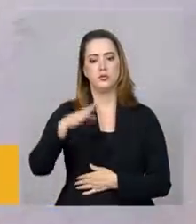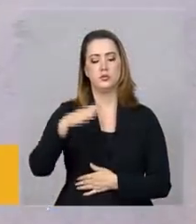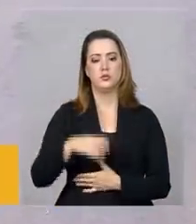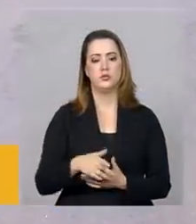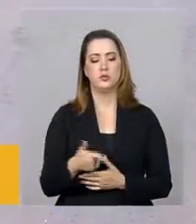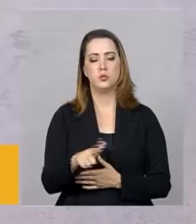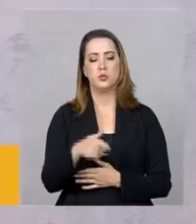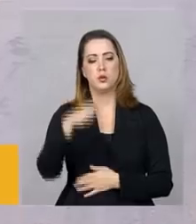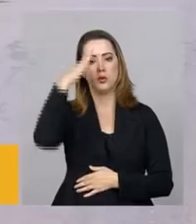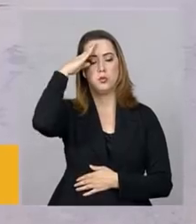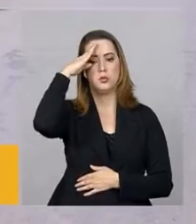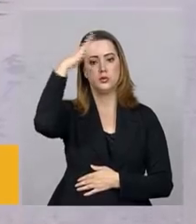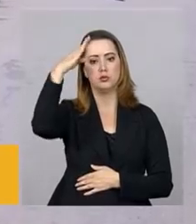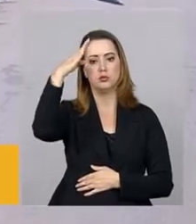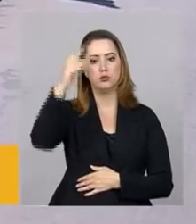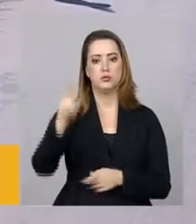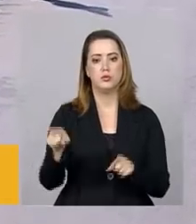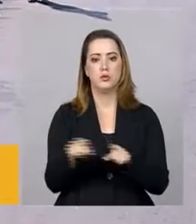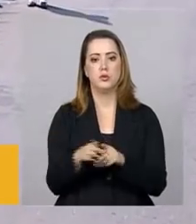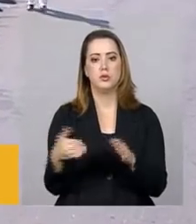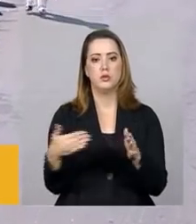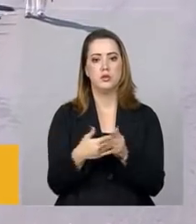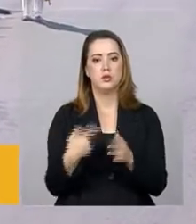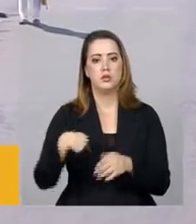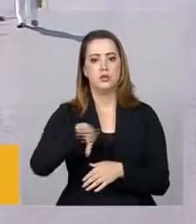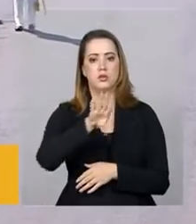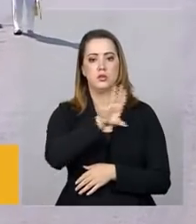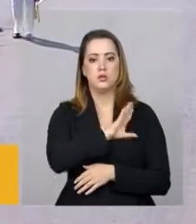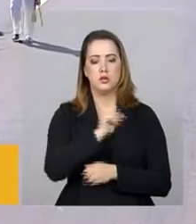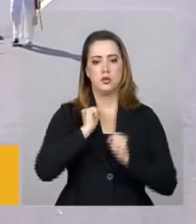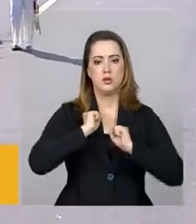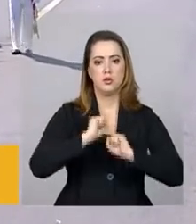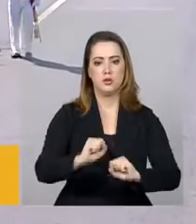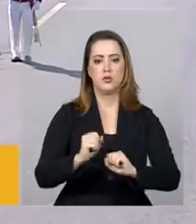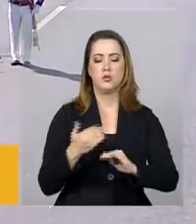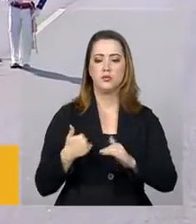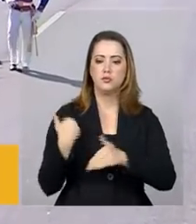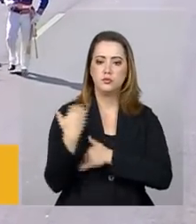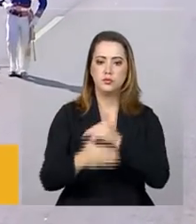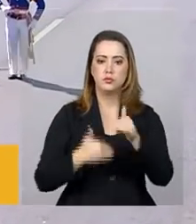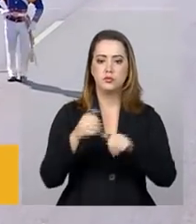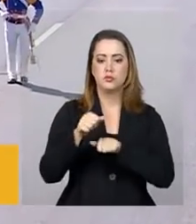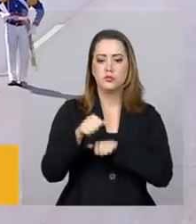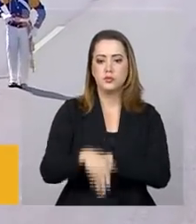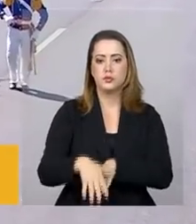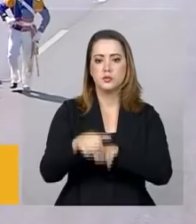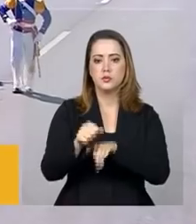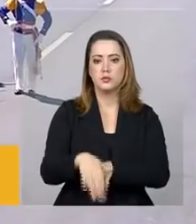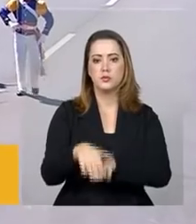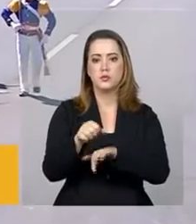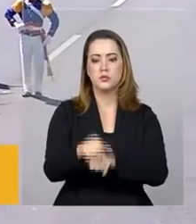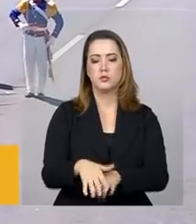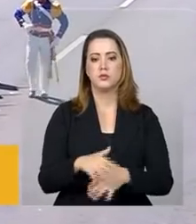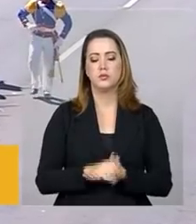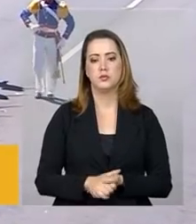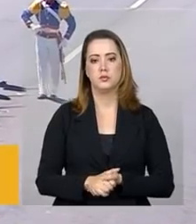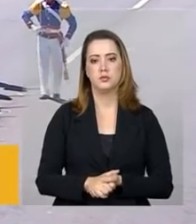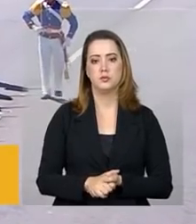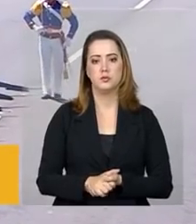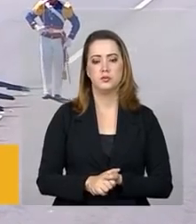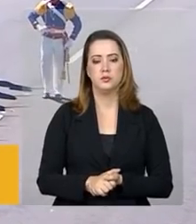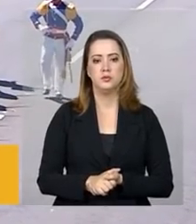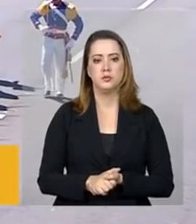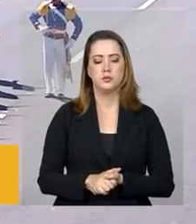uma demonstração de até que nós possamos sem comando, iniciar o desfile motorizado. Esta atividade é uma das